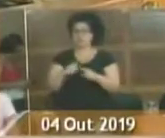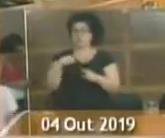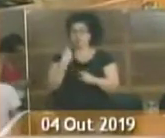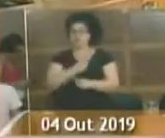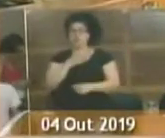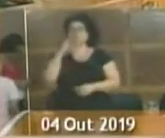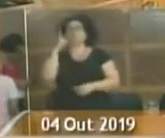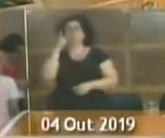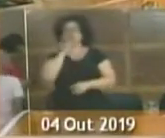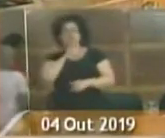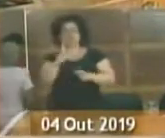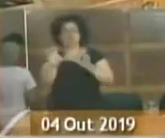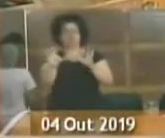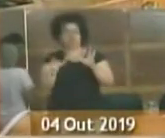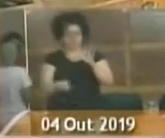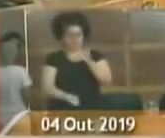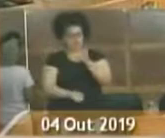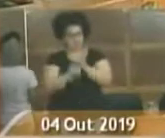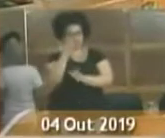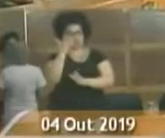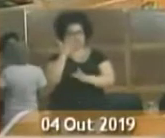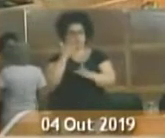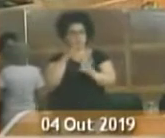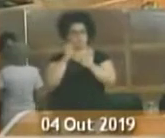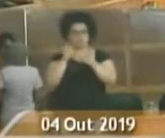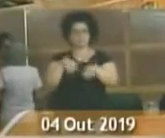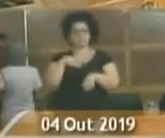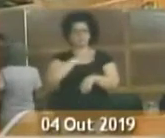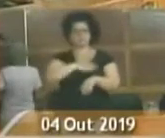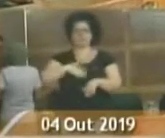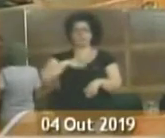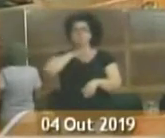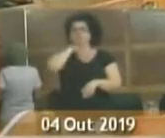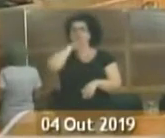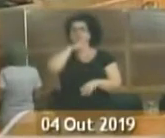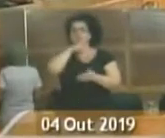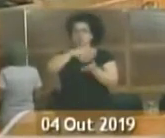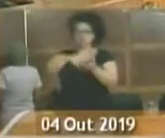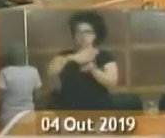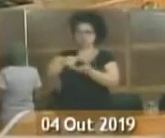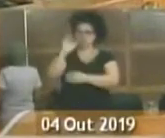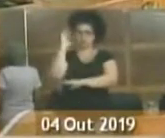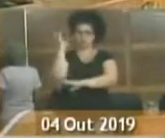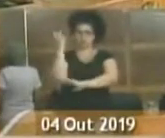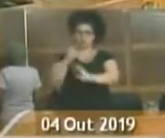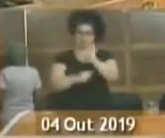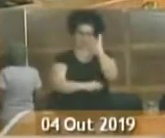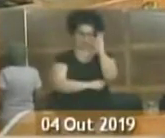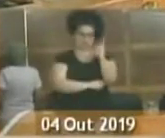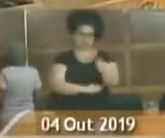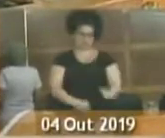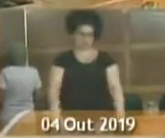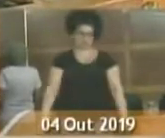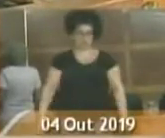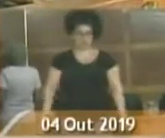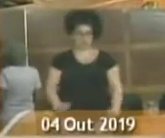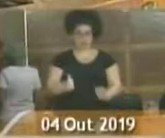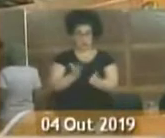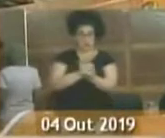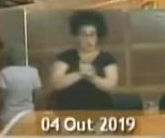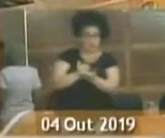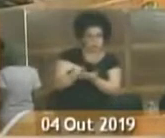conseguiu implantar o bem-estar animal na Secretaria do Meio Ambiente. É um comecinho, é